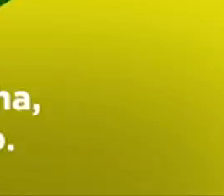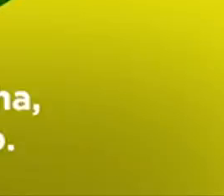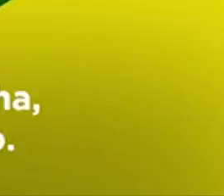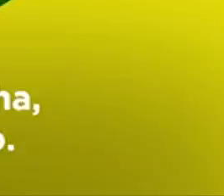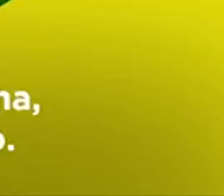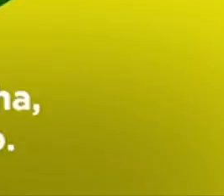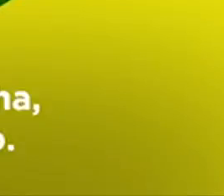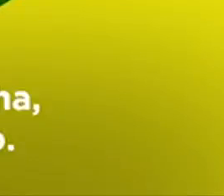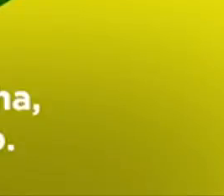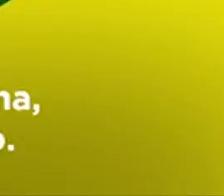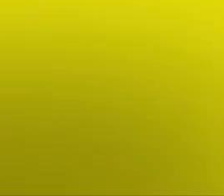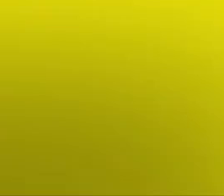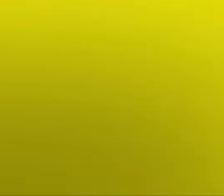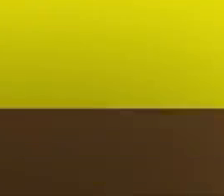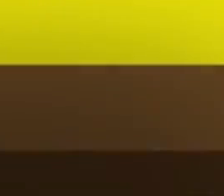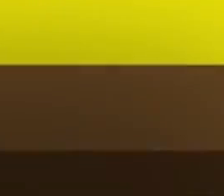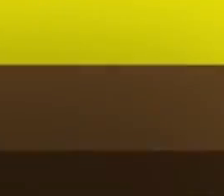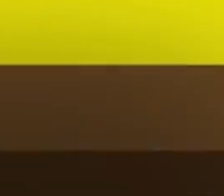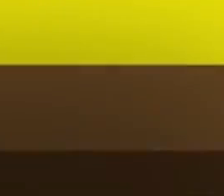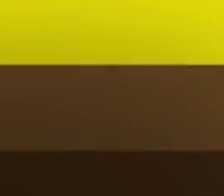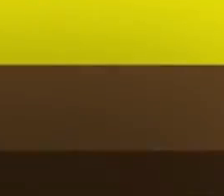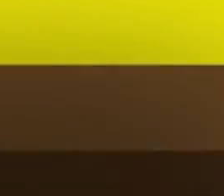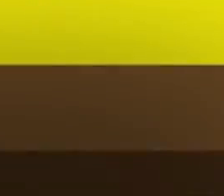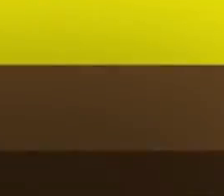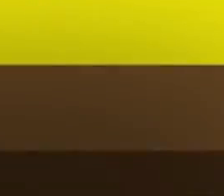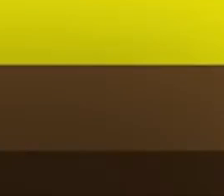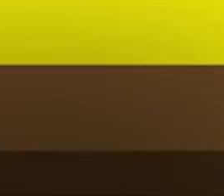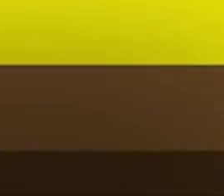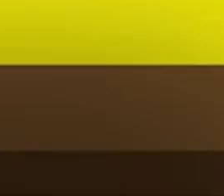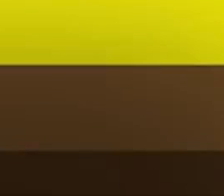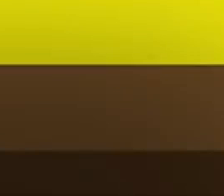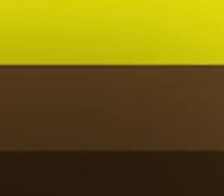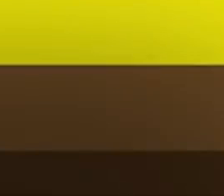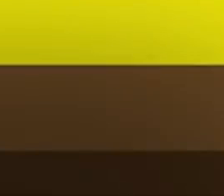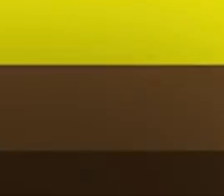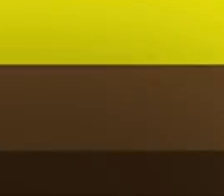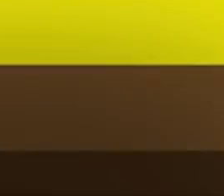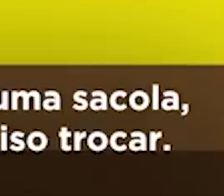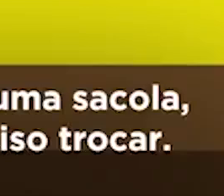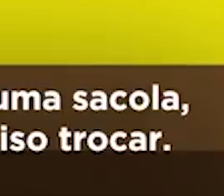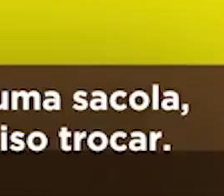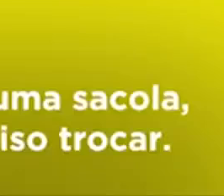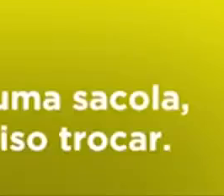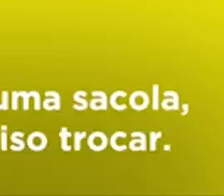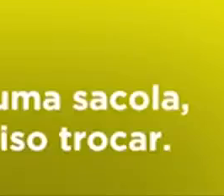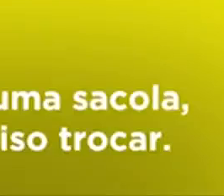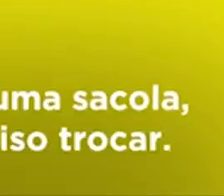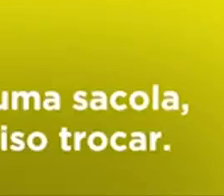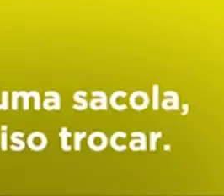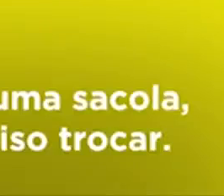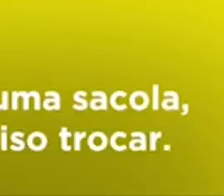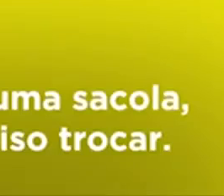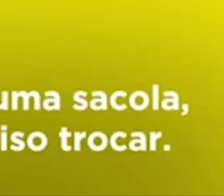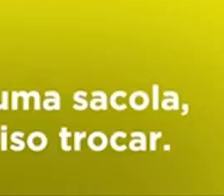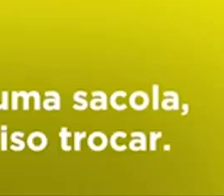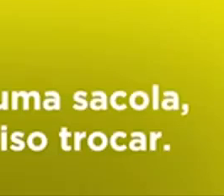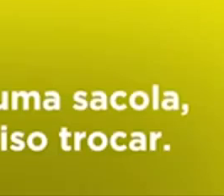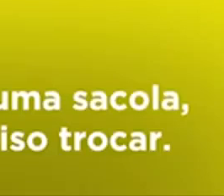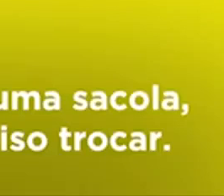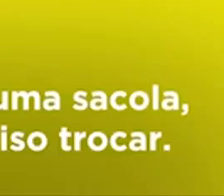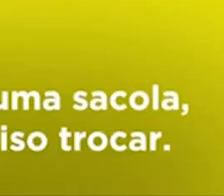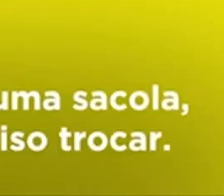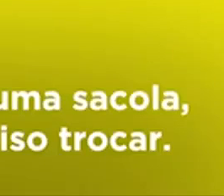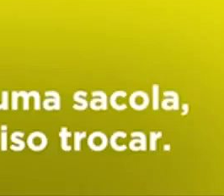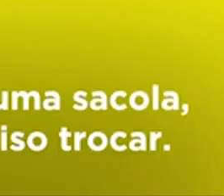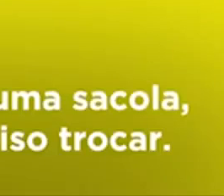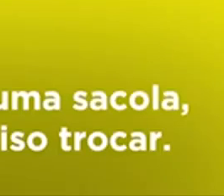pelo menos 2 máscaras de pano. Use a máscara de pano sempre que precisar sair de casa. Ao sair, leve também uma máscara reserva